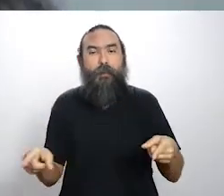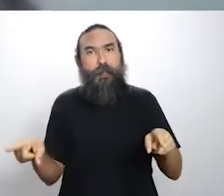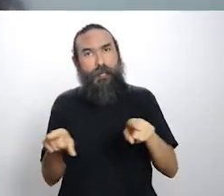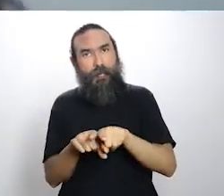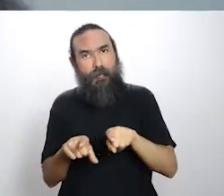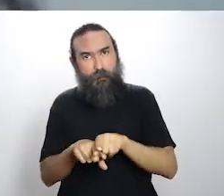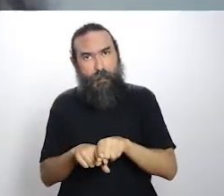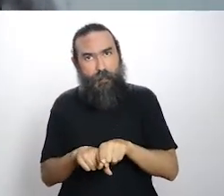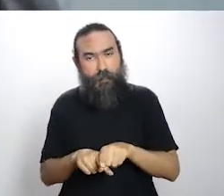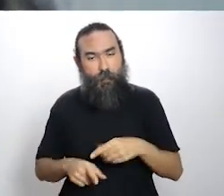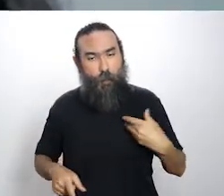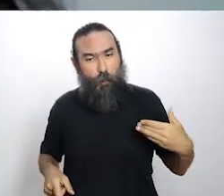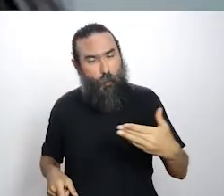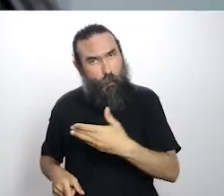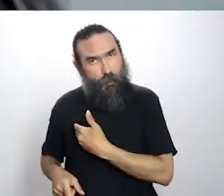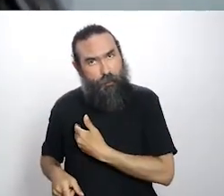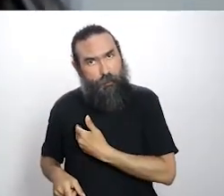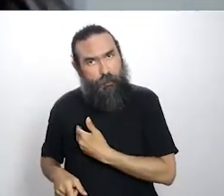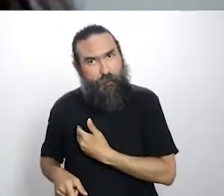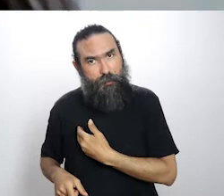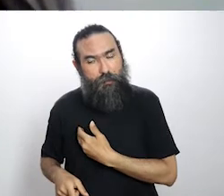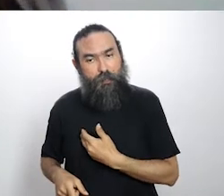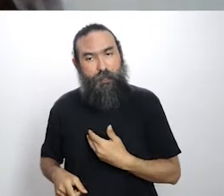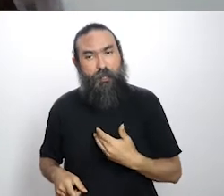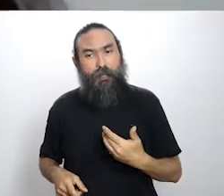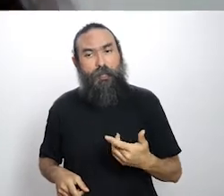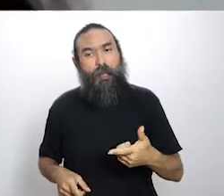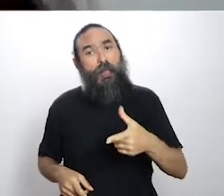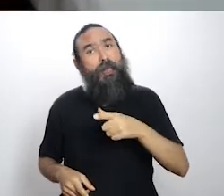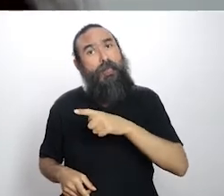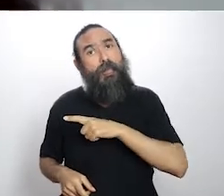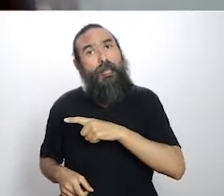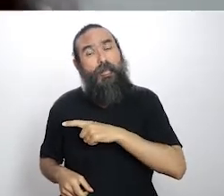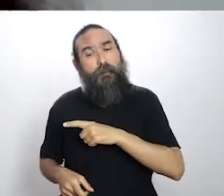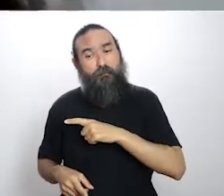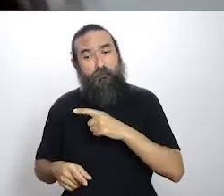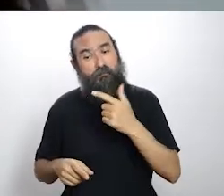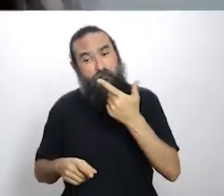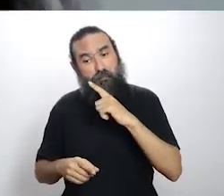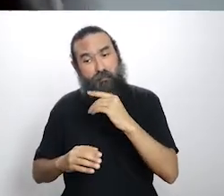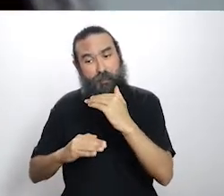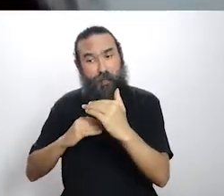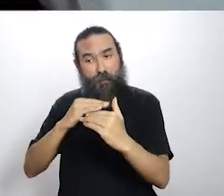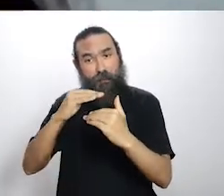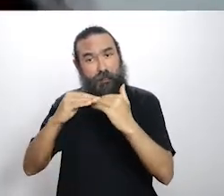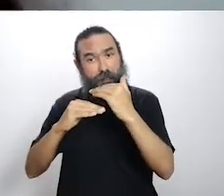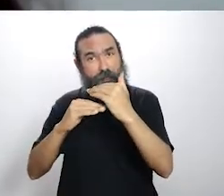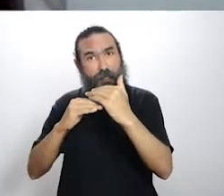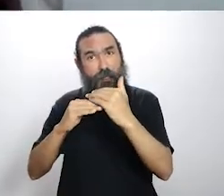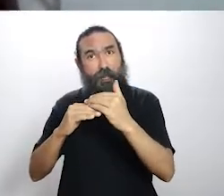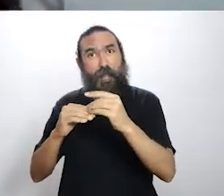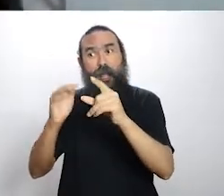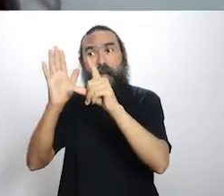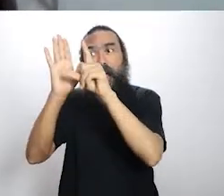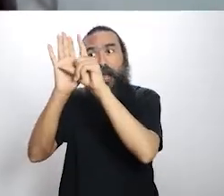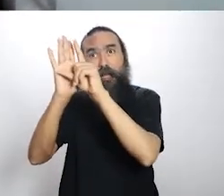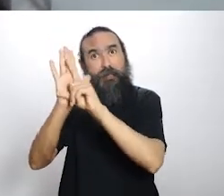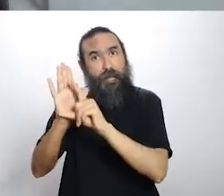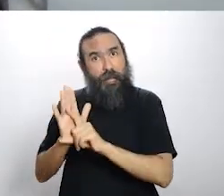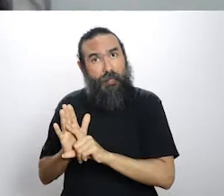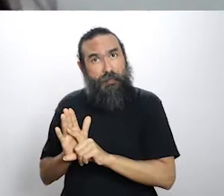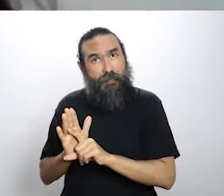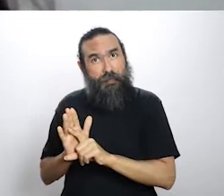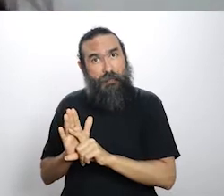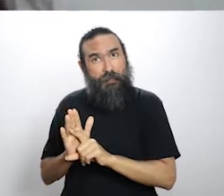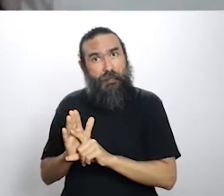Também nós tivemos, vamos dizer assim, um avanço muito grande nas resoluções e